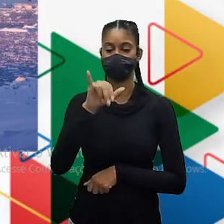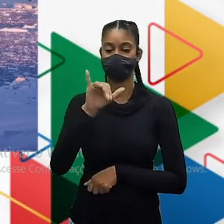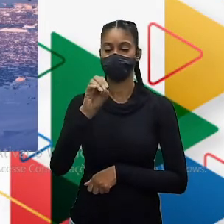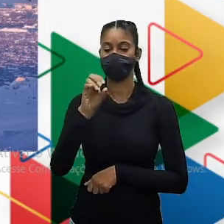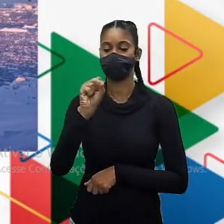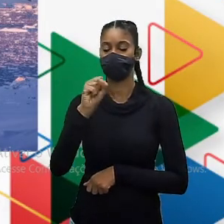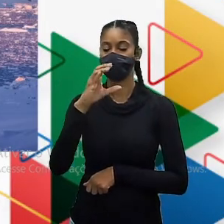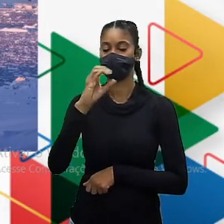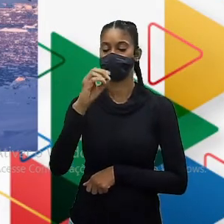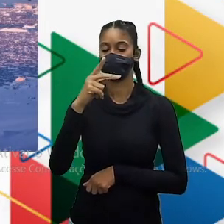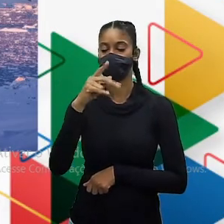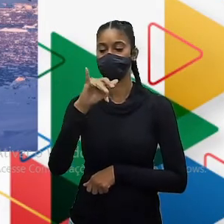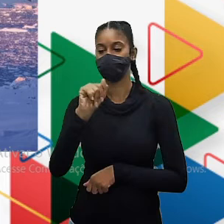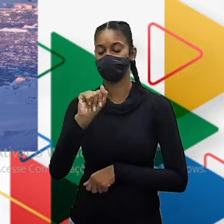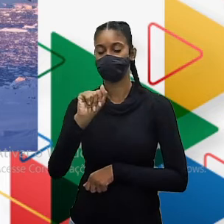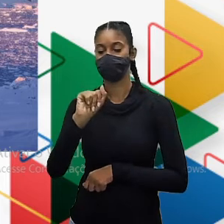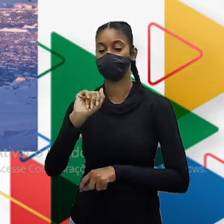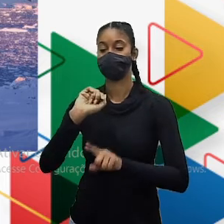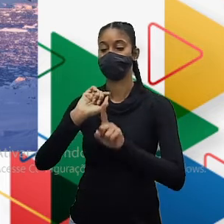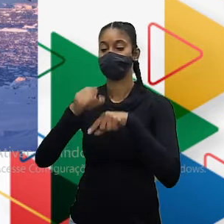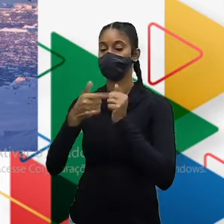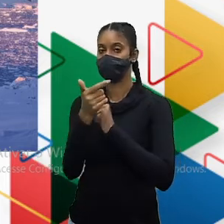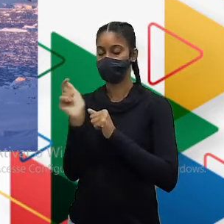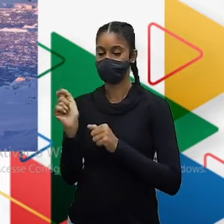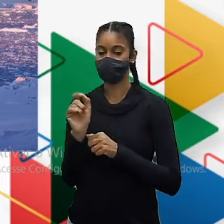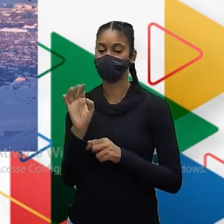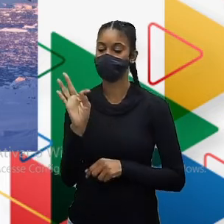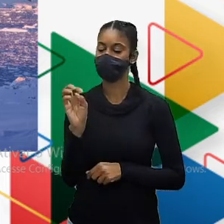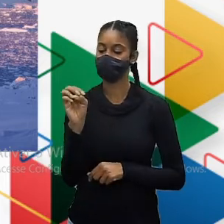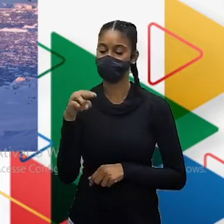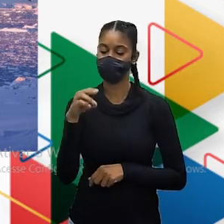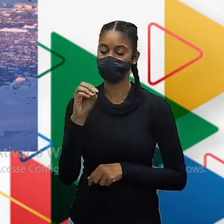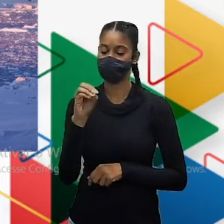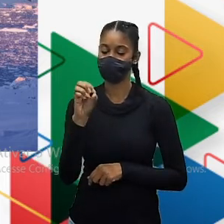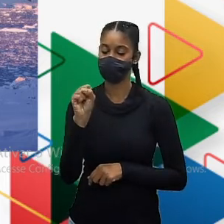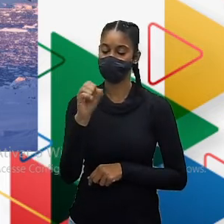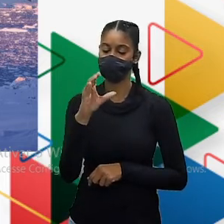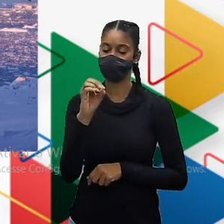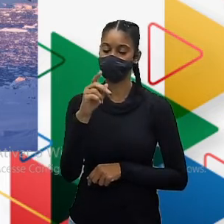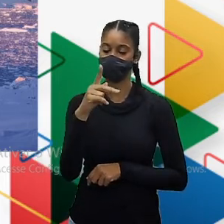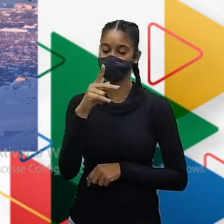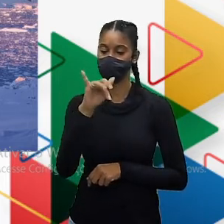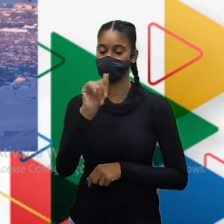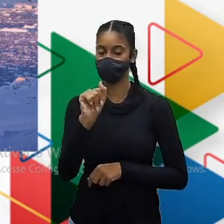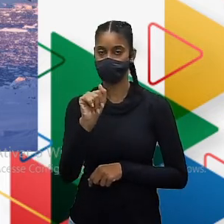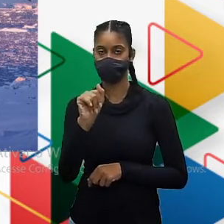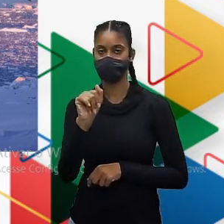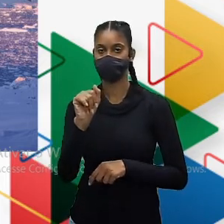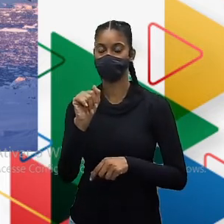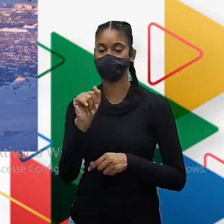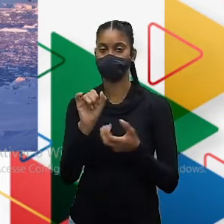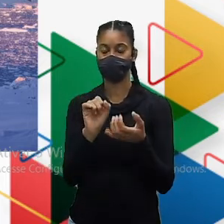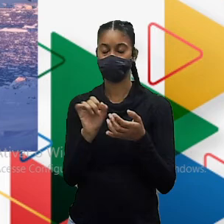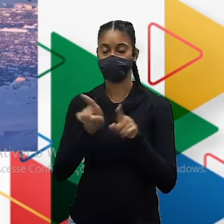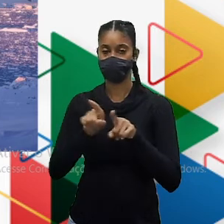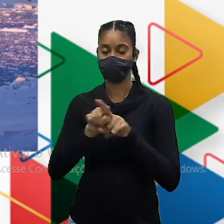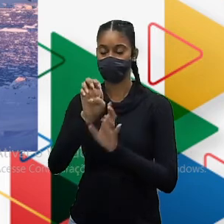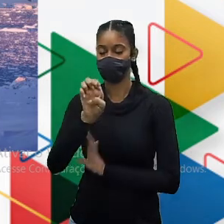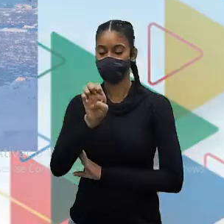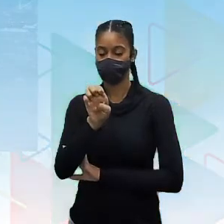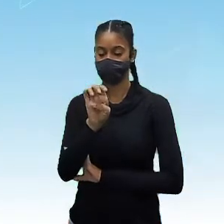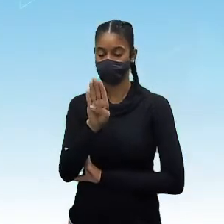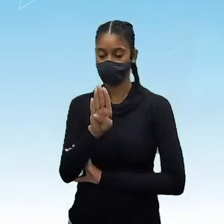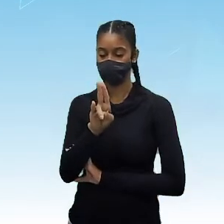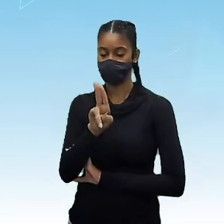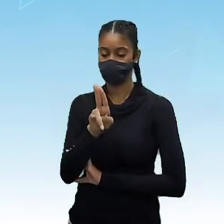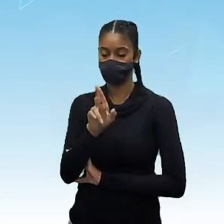osmoscopia. Enquanto que tonoscopia e ebulioscopia se tratava de ferver a água, do aquecimento